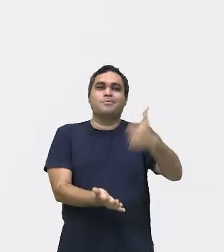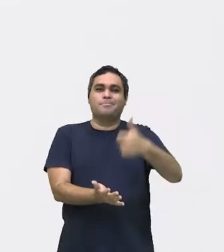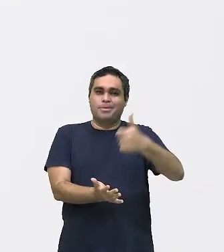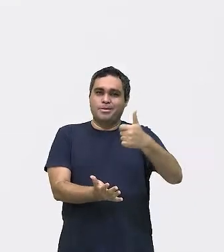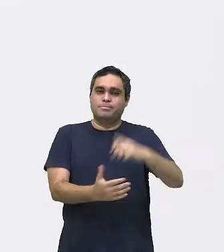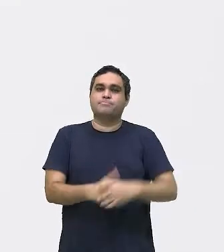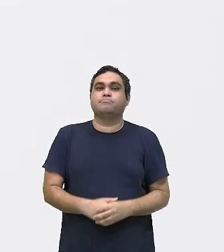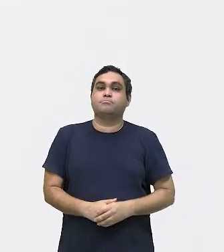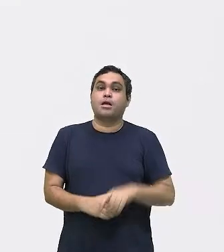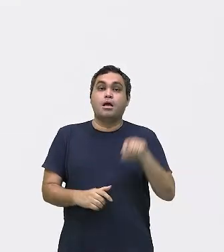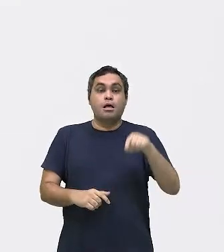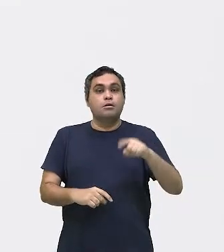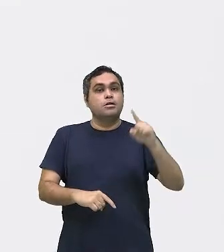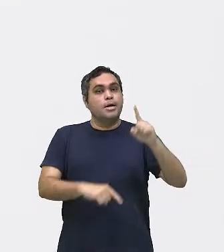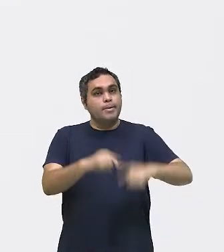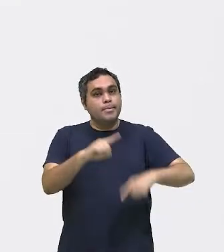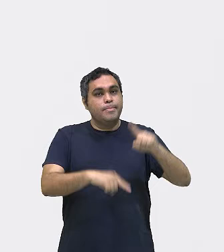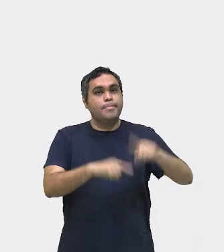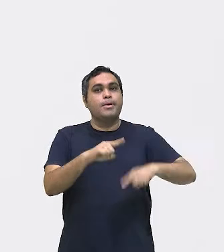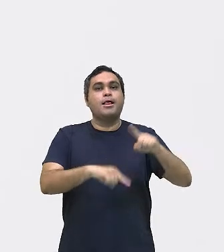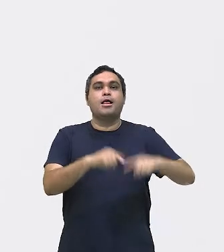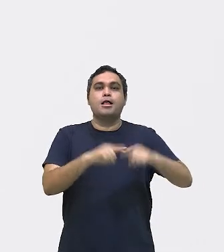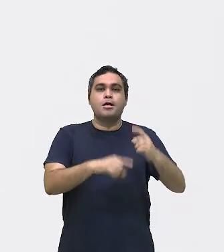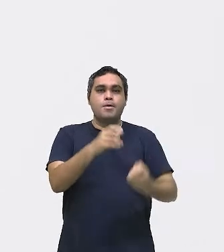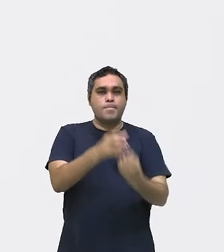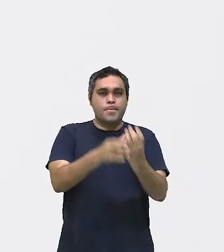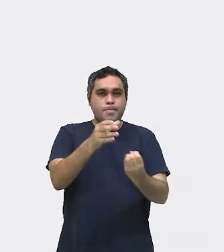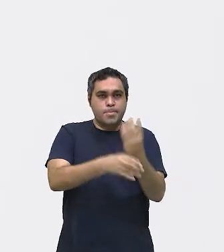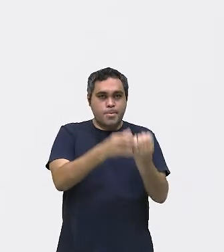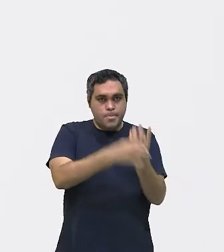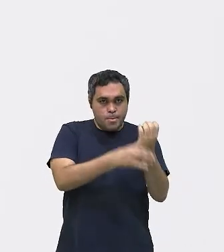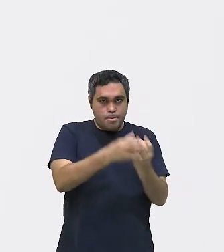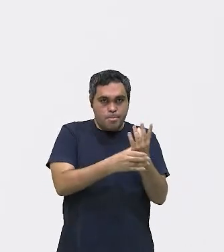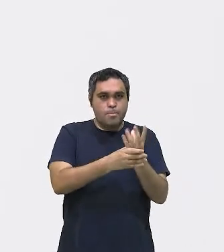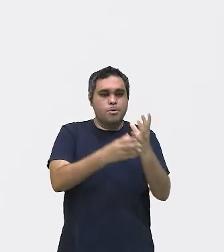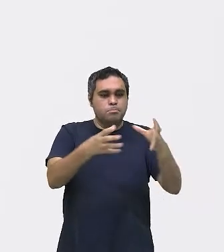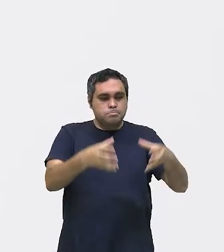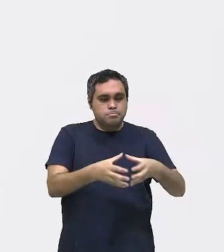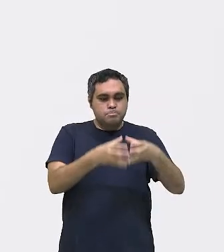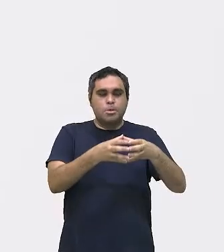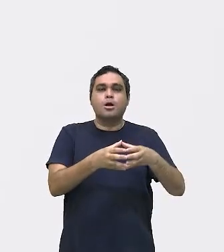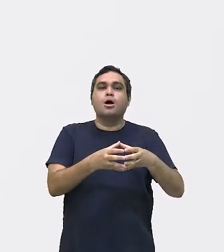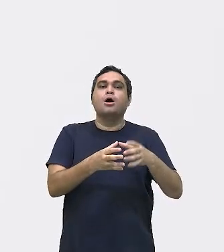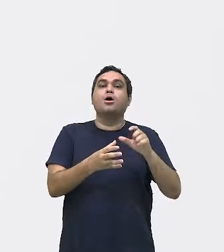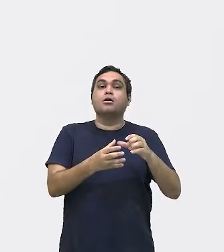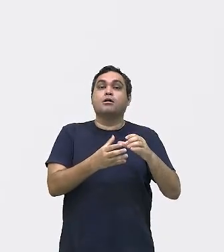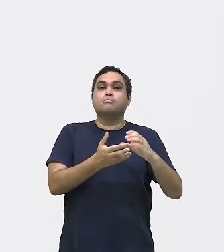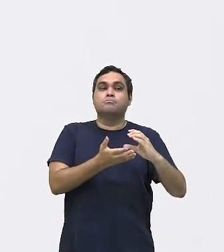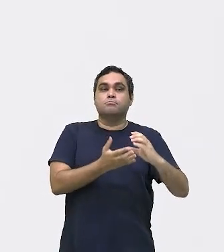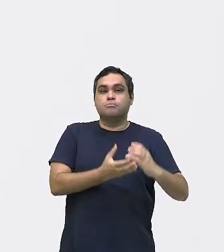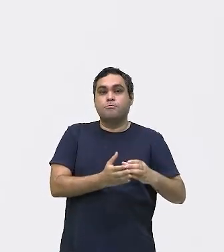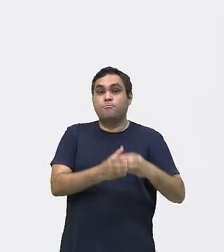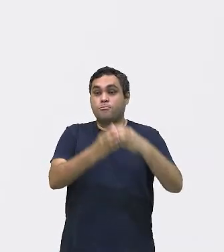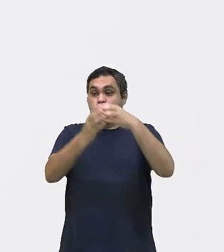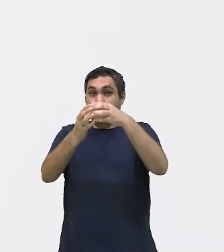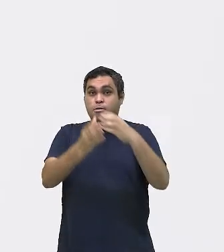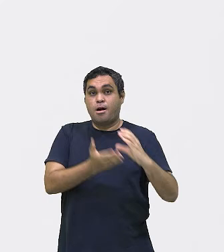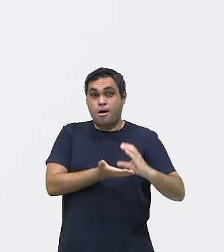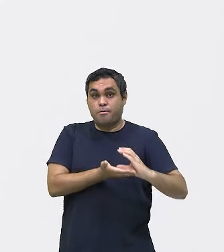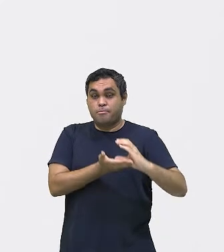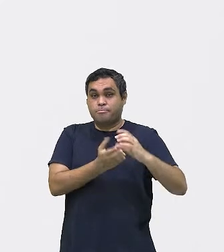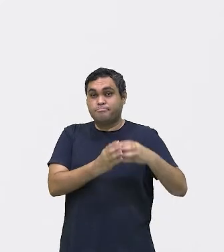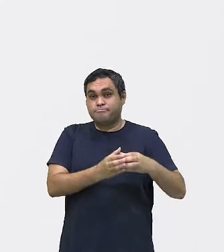a matéria-prima que vai abastecer o quê? Que vai abastecer o setor secundário, que é o setor ali das